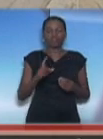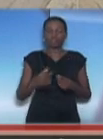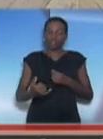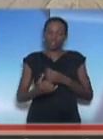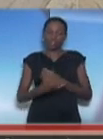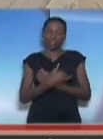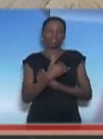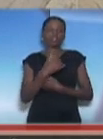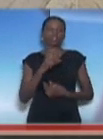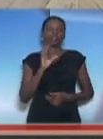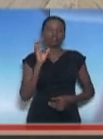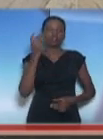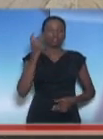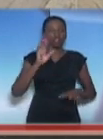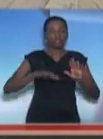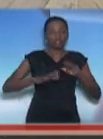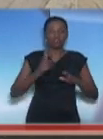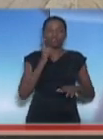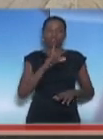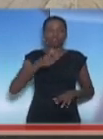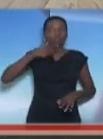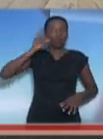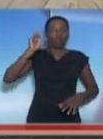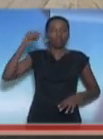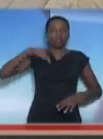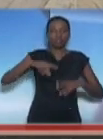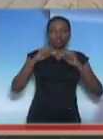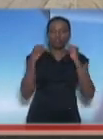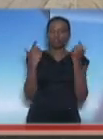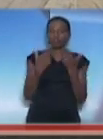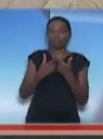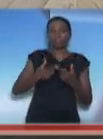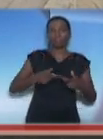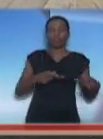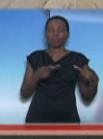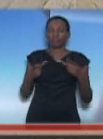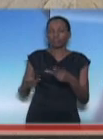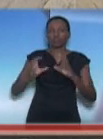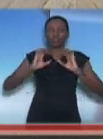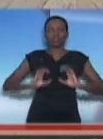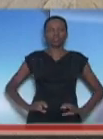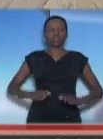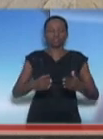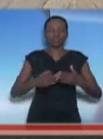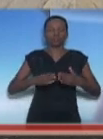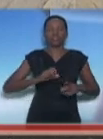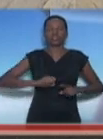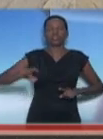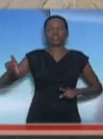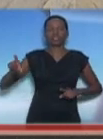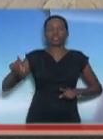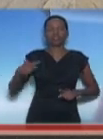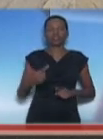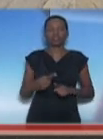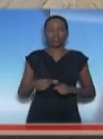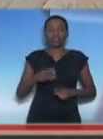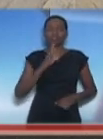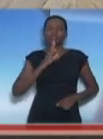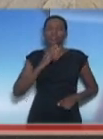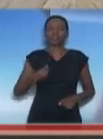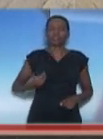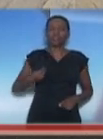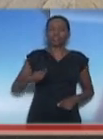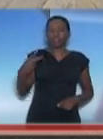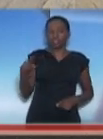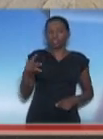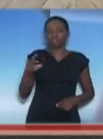ludibriado por esse tipo de indivíduos. Ontem mesmo aqui, na Assembleia, foi me visitar um cidadão que eu pedi para que se retirasse da minha sala, porque eu sei da vida pregressa dele, senhora